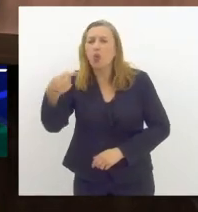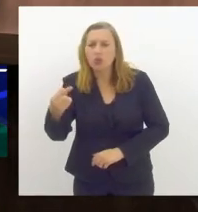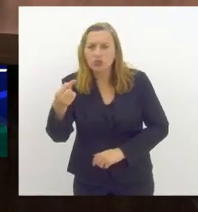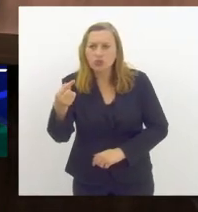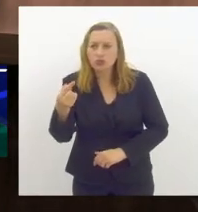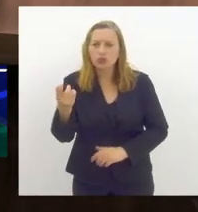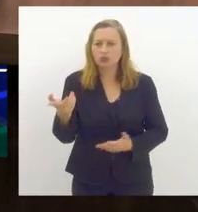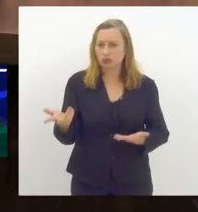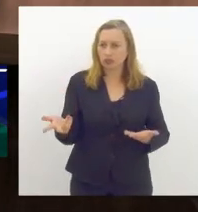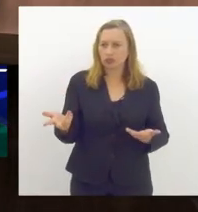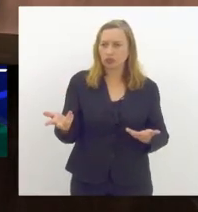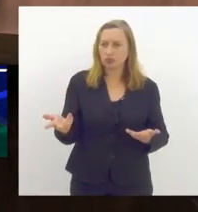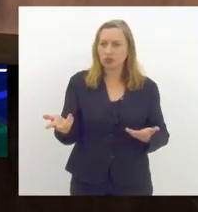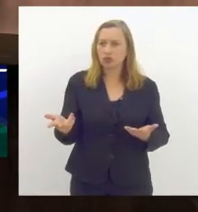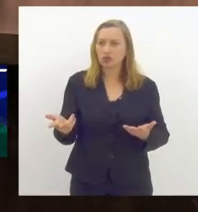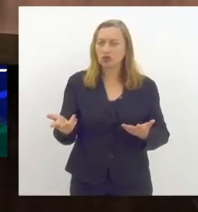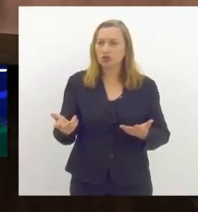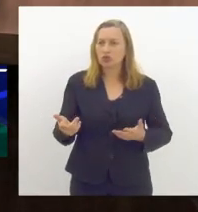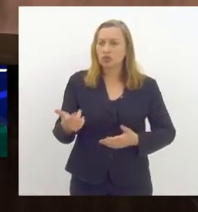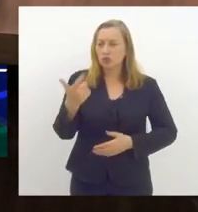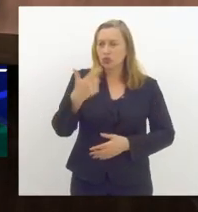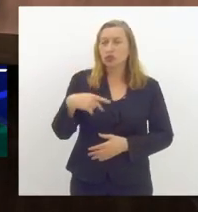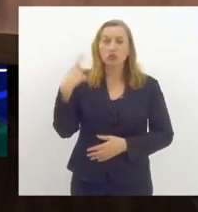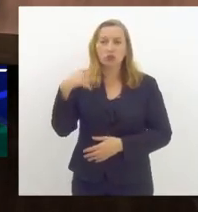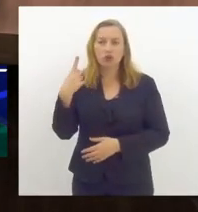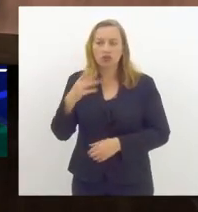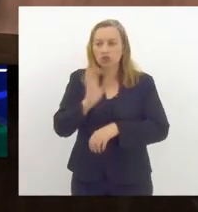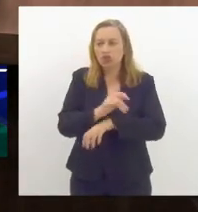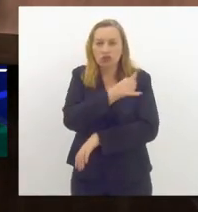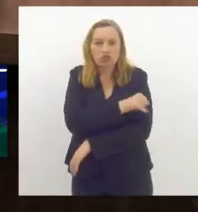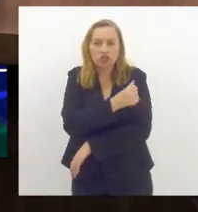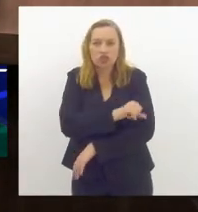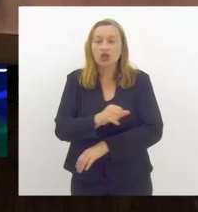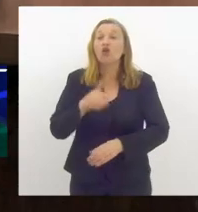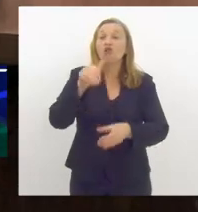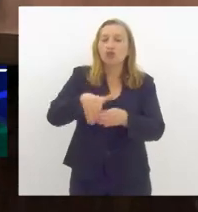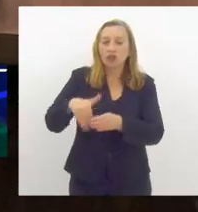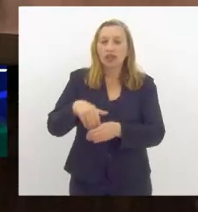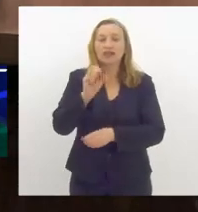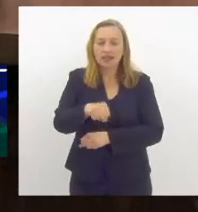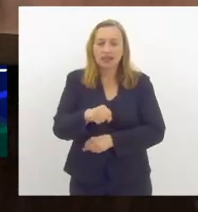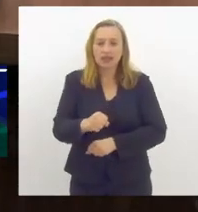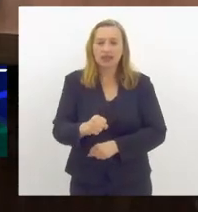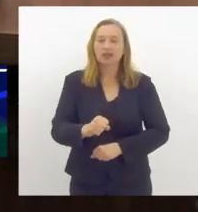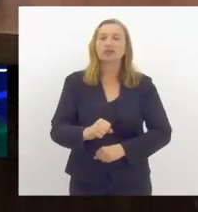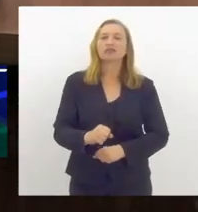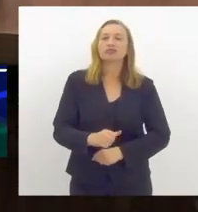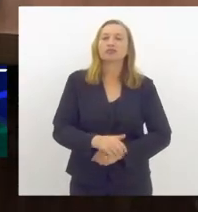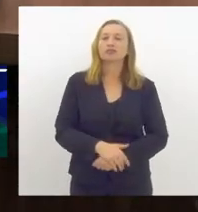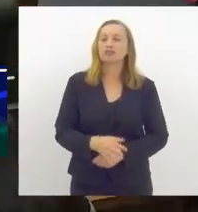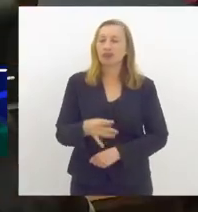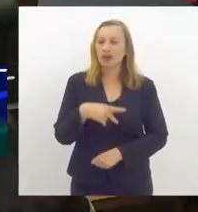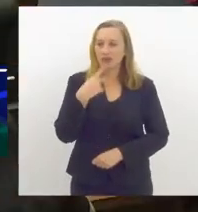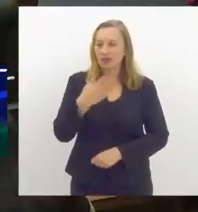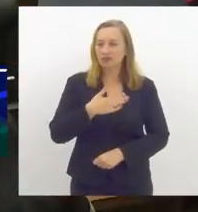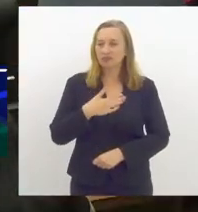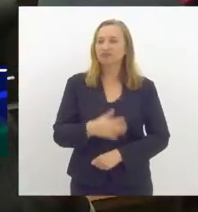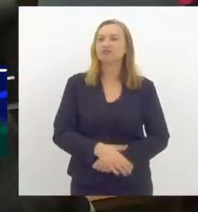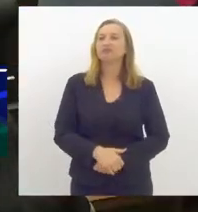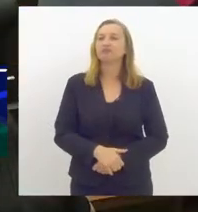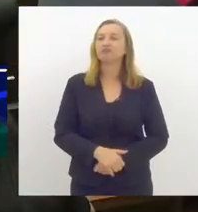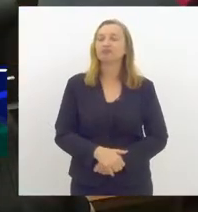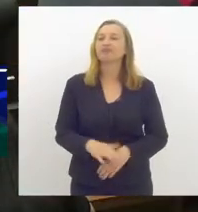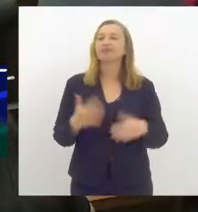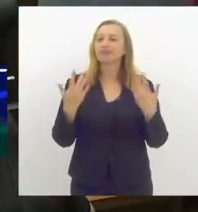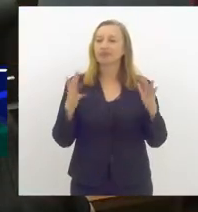coisa como legislativo do Estado do Rio de Janeiro a não ser votar favorável a essa aparecer a